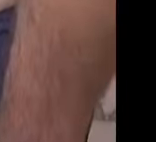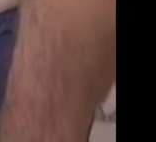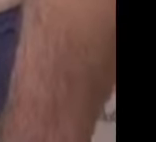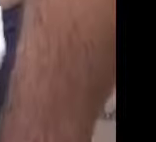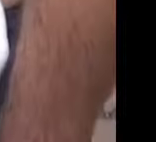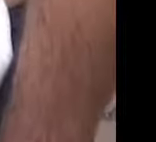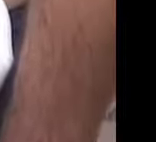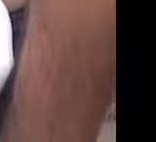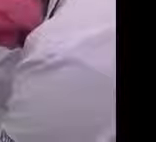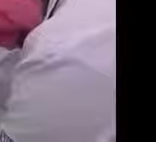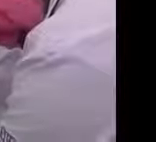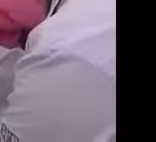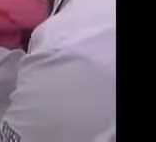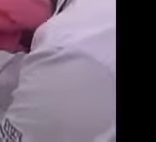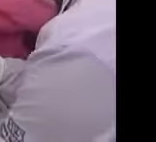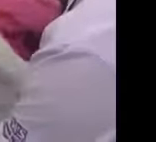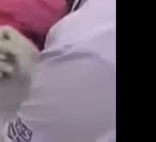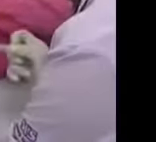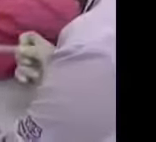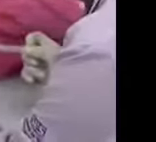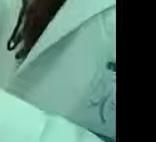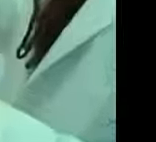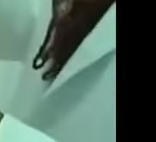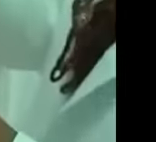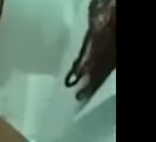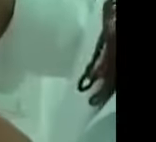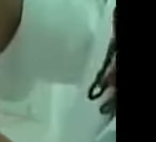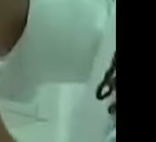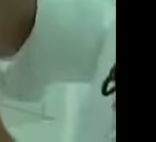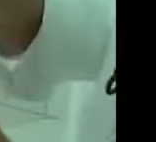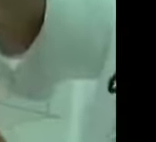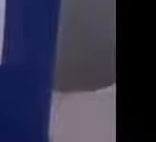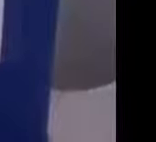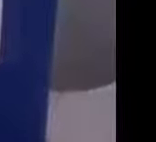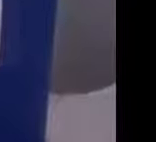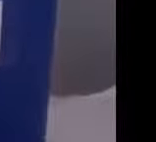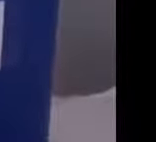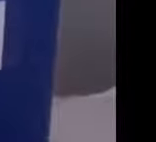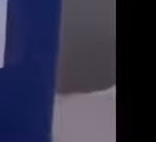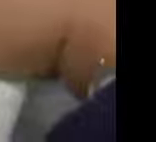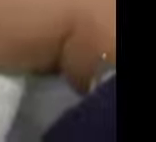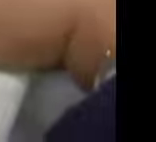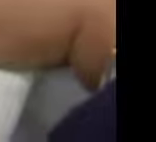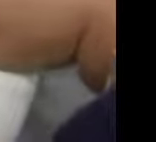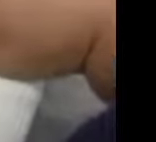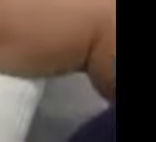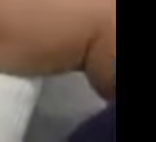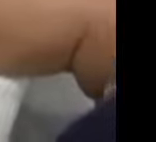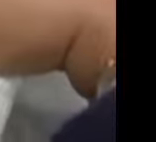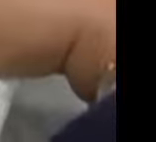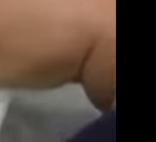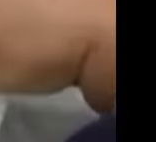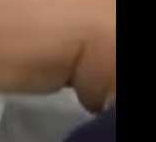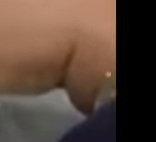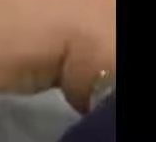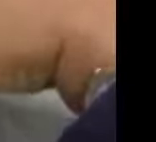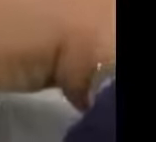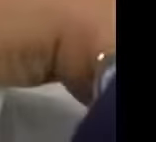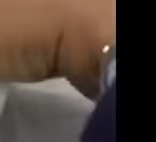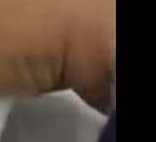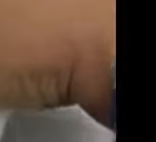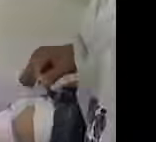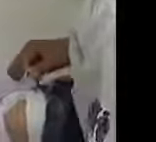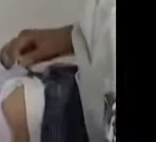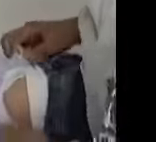principais grupos de risco ou seja crianças menores gestantes e idosos e que mesmo na rede particular nem